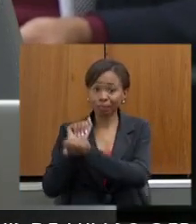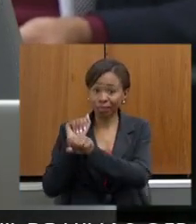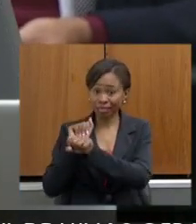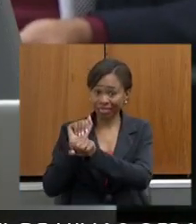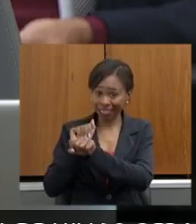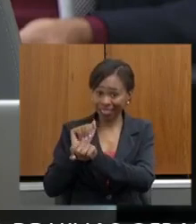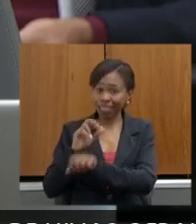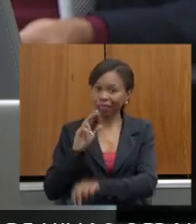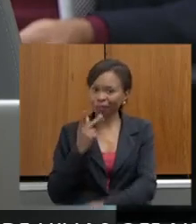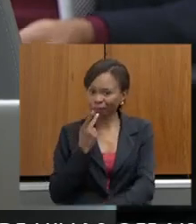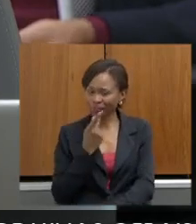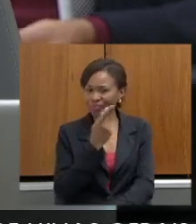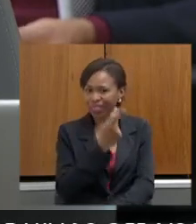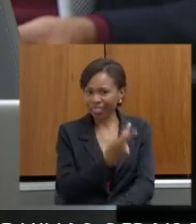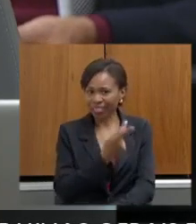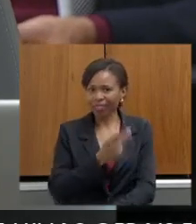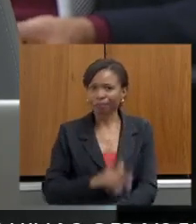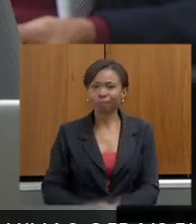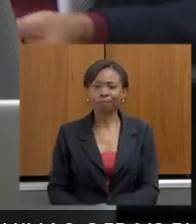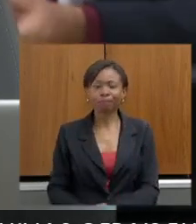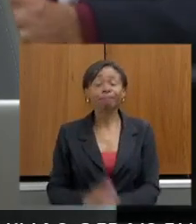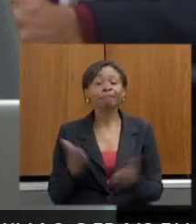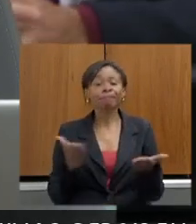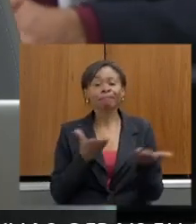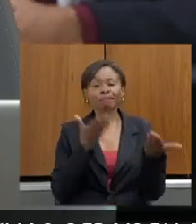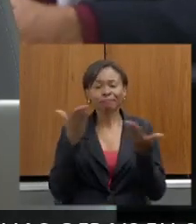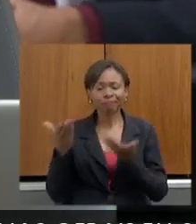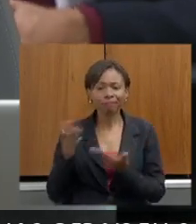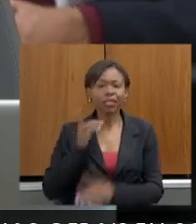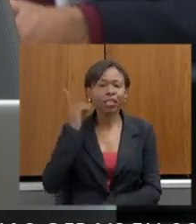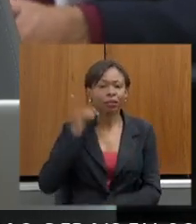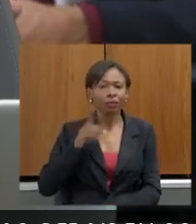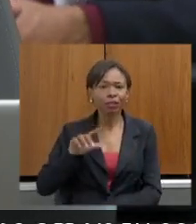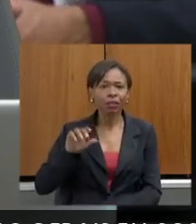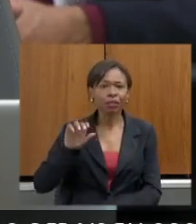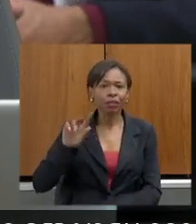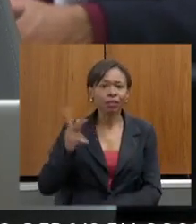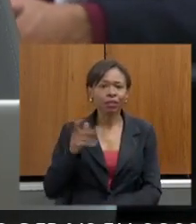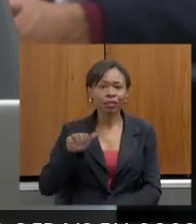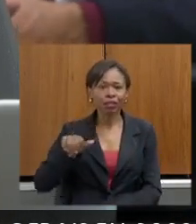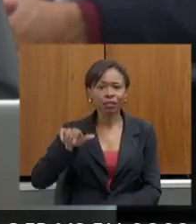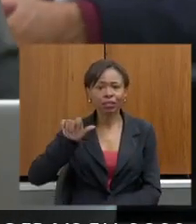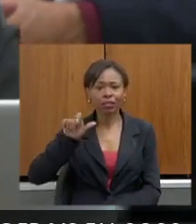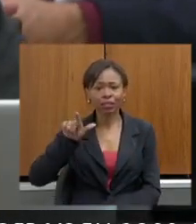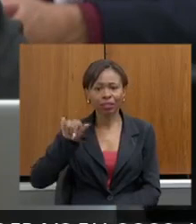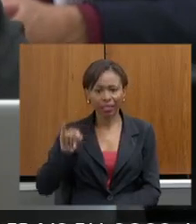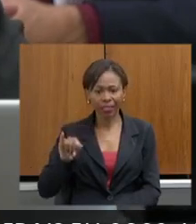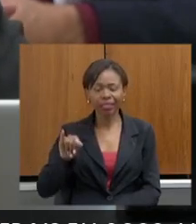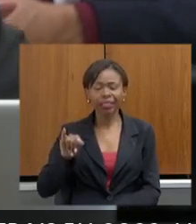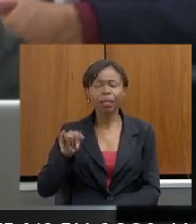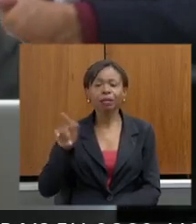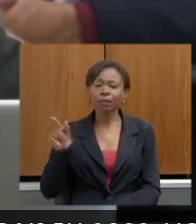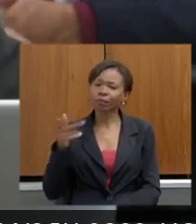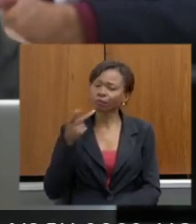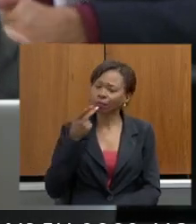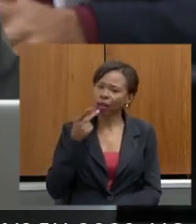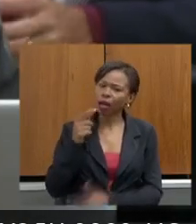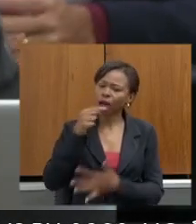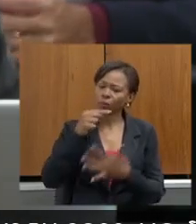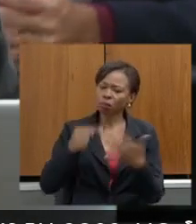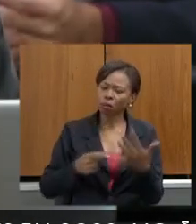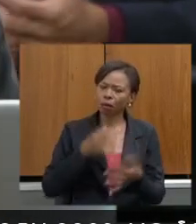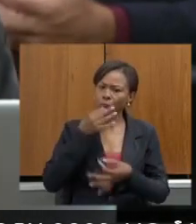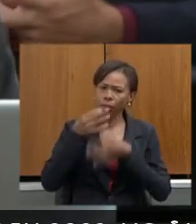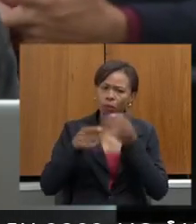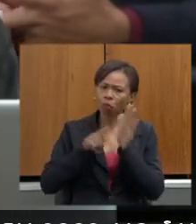vez para poder falar presidência passa a palavra luz Deputado ali grilo para a sua seus questionamentos perguntas